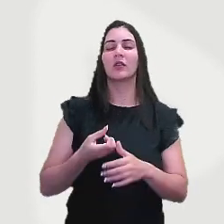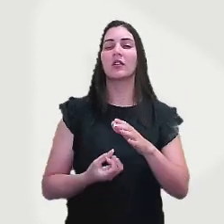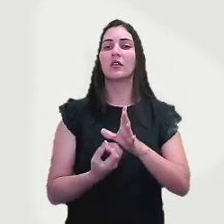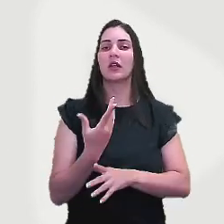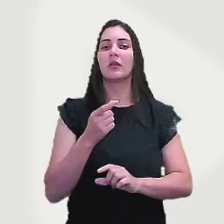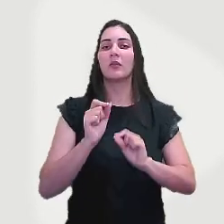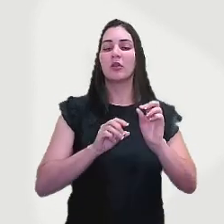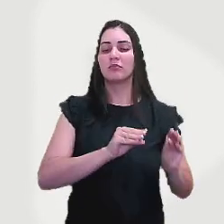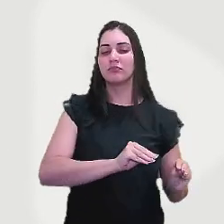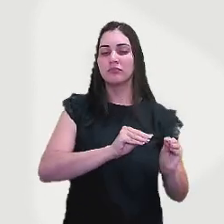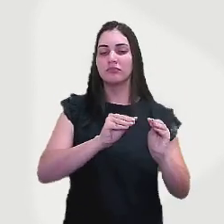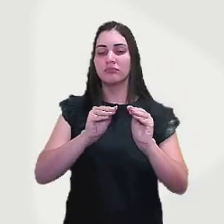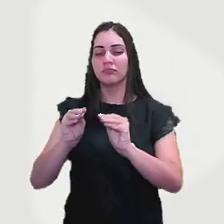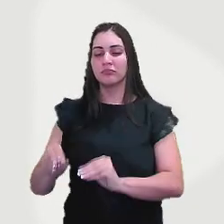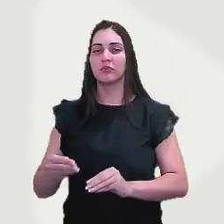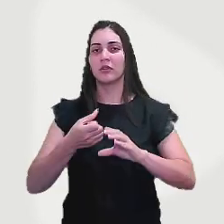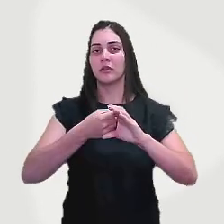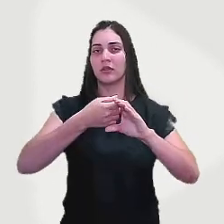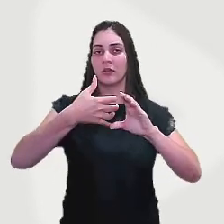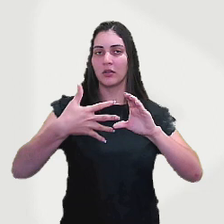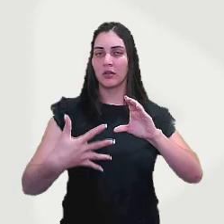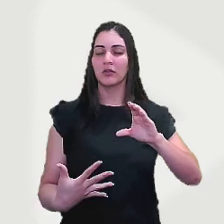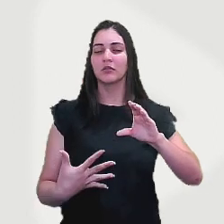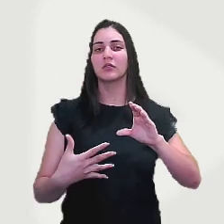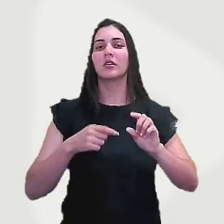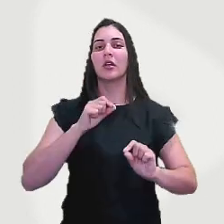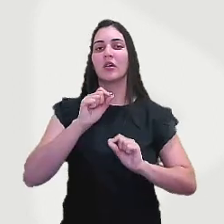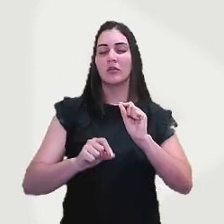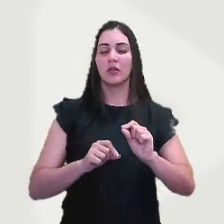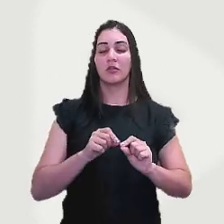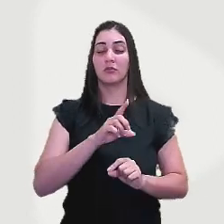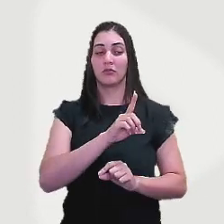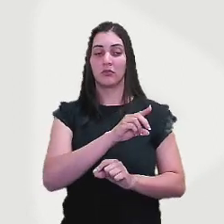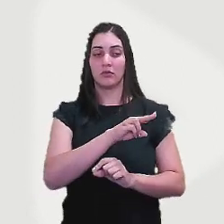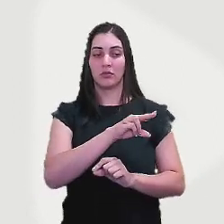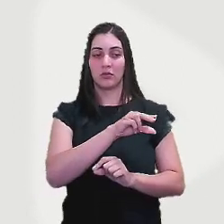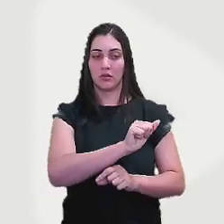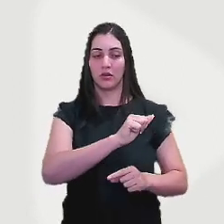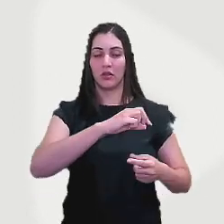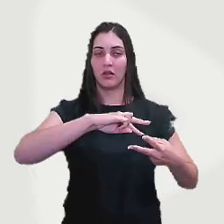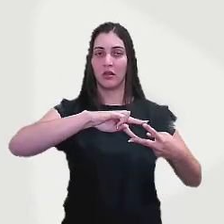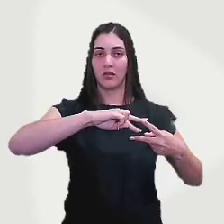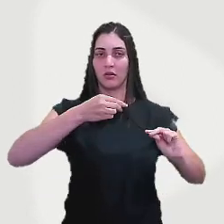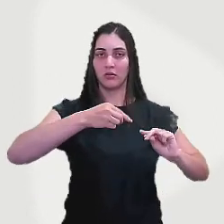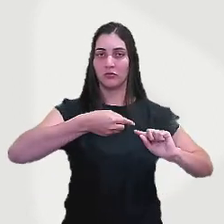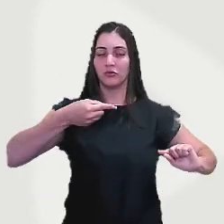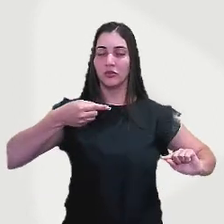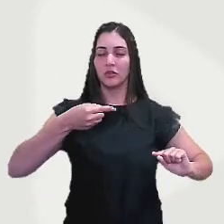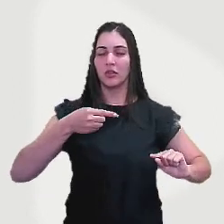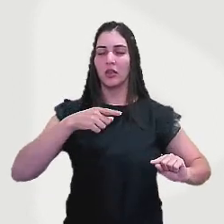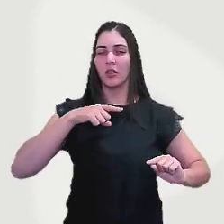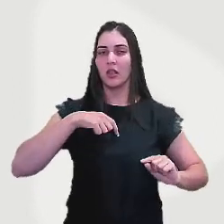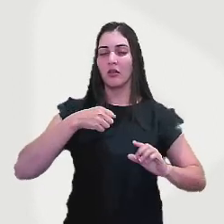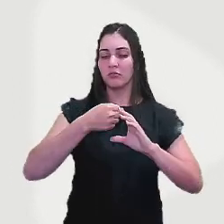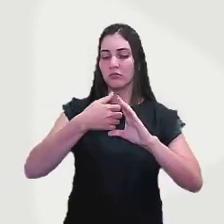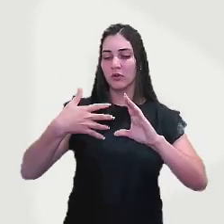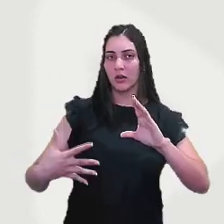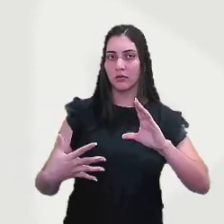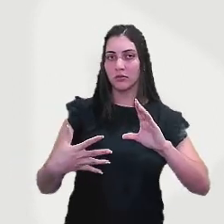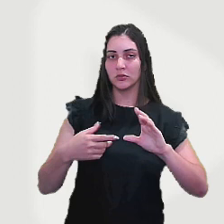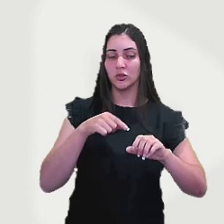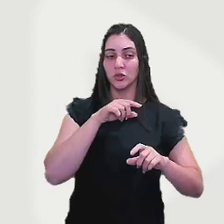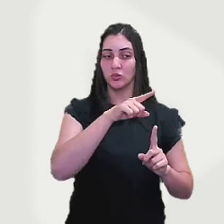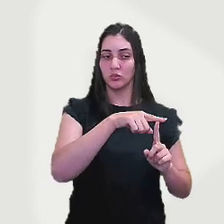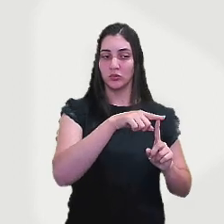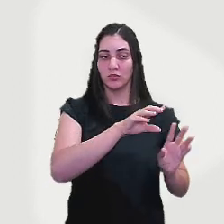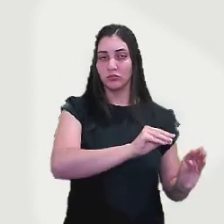de características, gene, né? Proteína, né? Esse pedaço do DNA que é o gene, que expressa uma característica de uma espécie para outra,